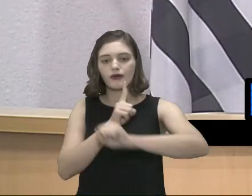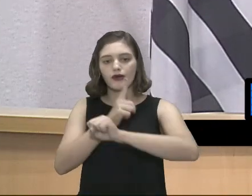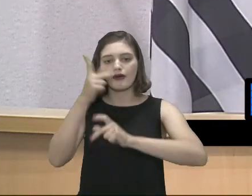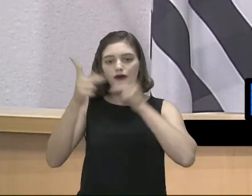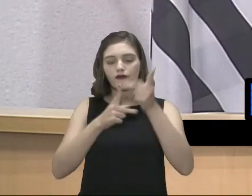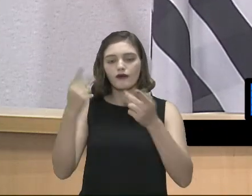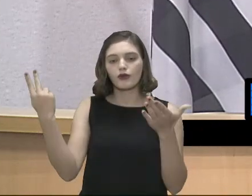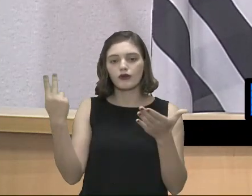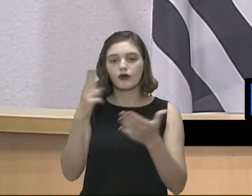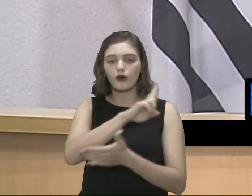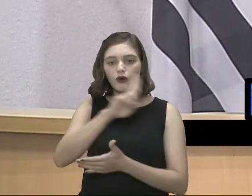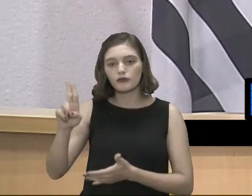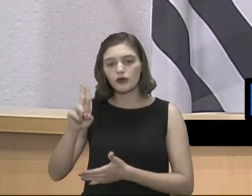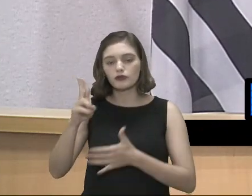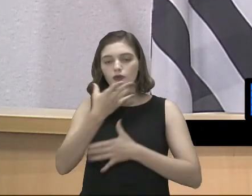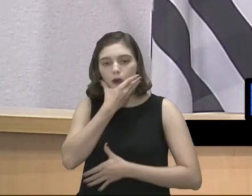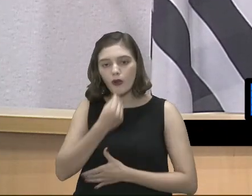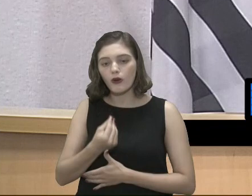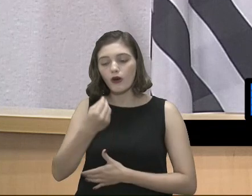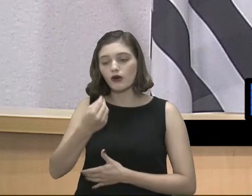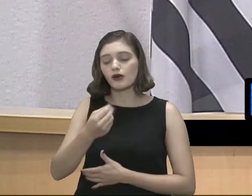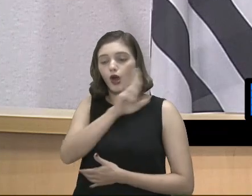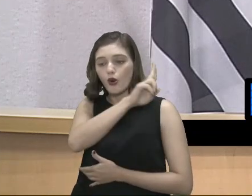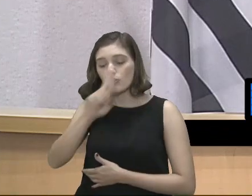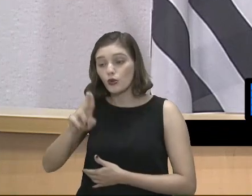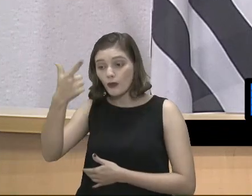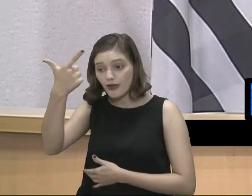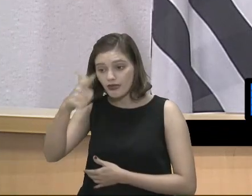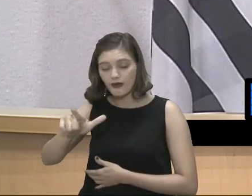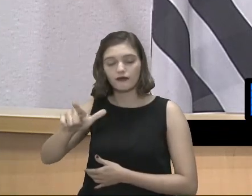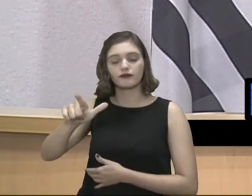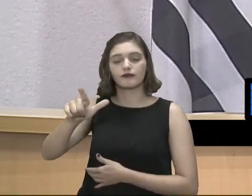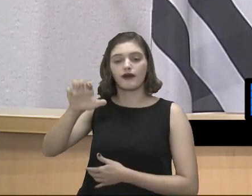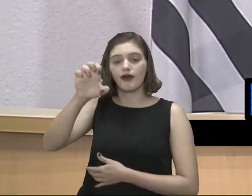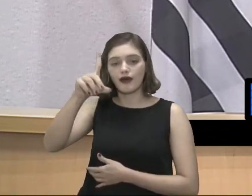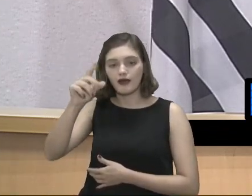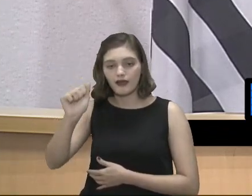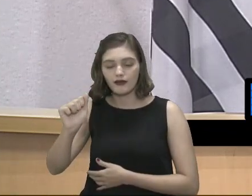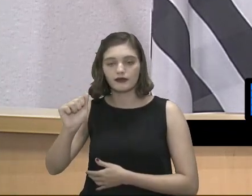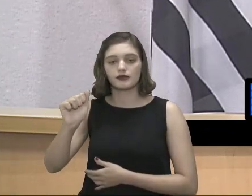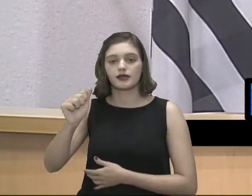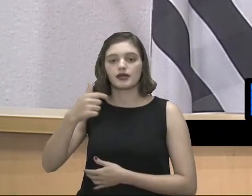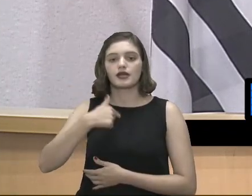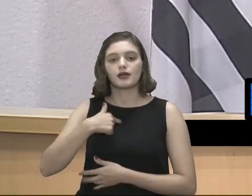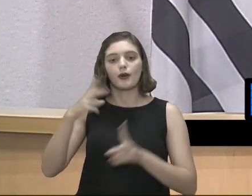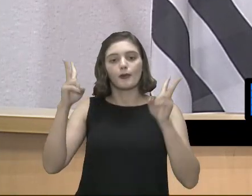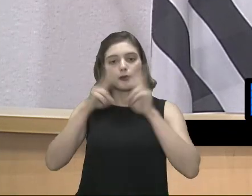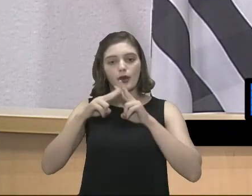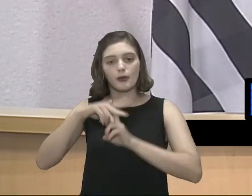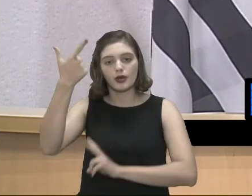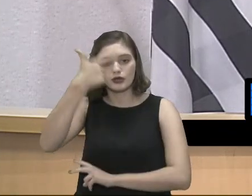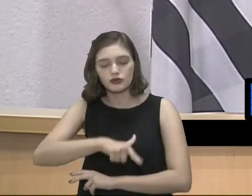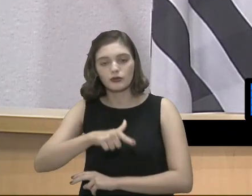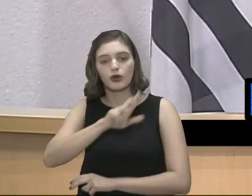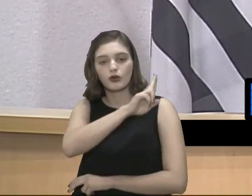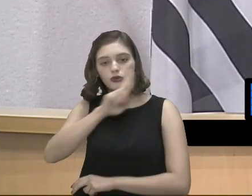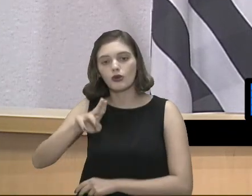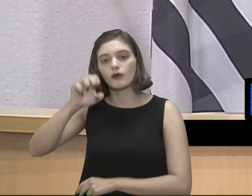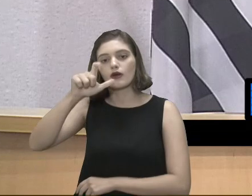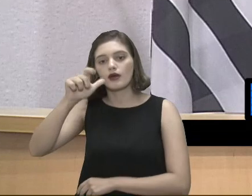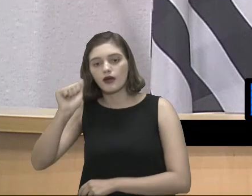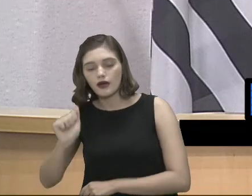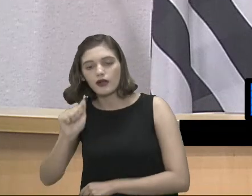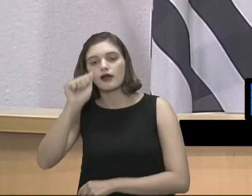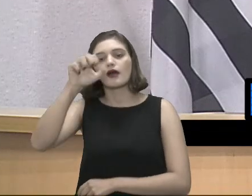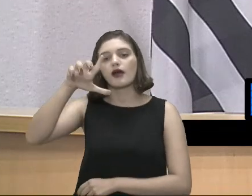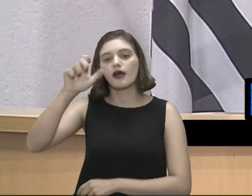do homem. Não é nome de homem, é o nome dela. É ela. Daí vai eu comprar briga. Chama de ela, chama de fulano de